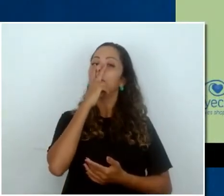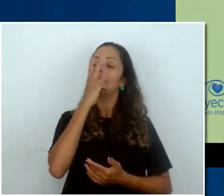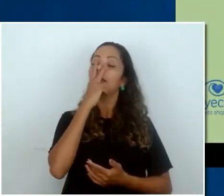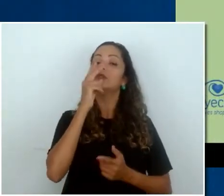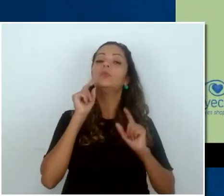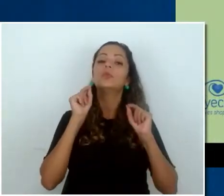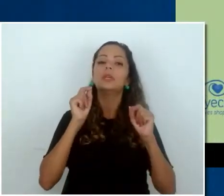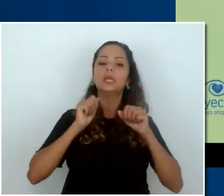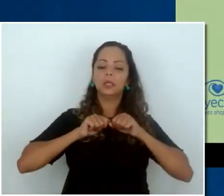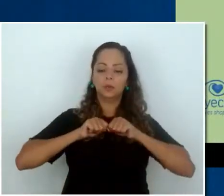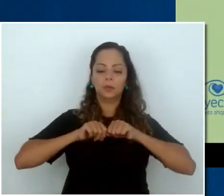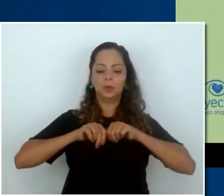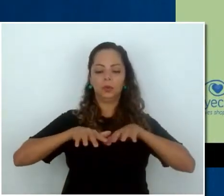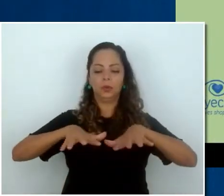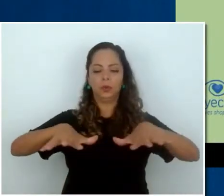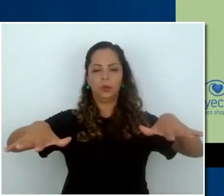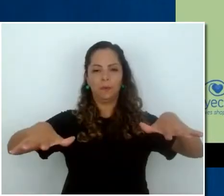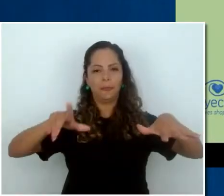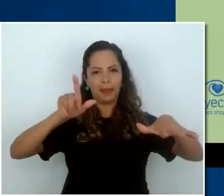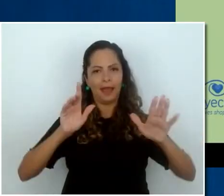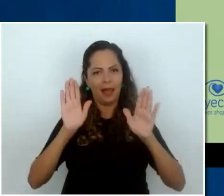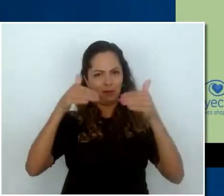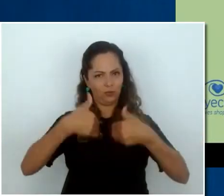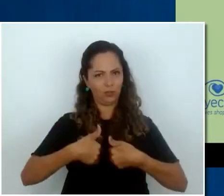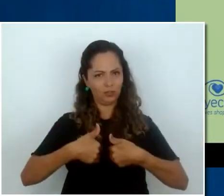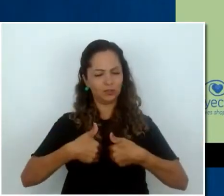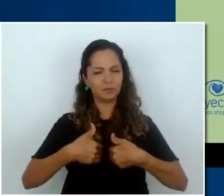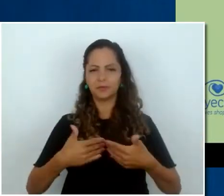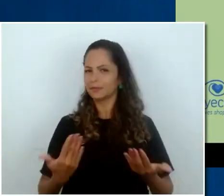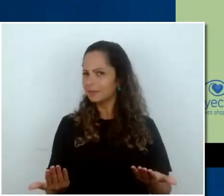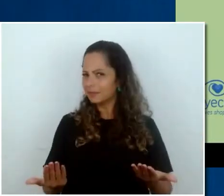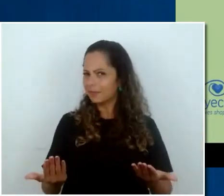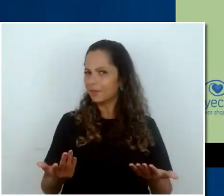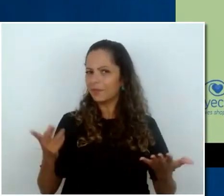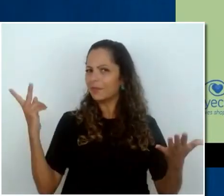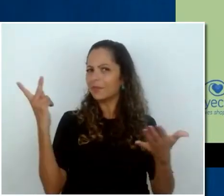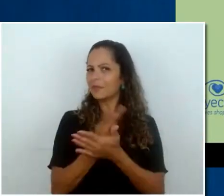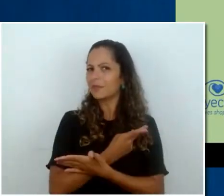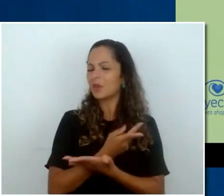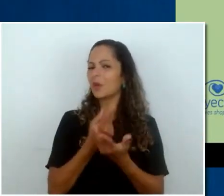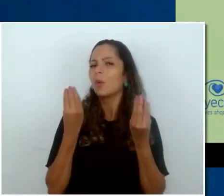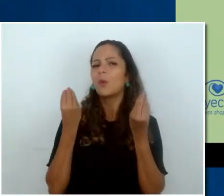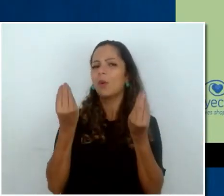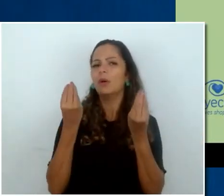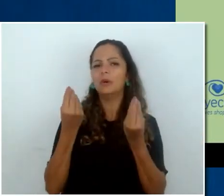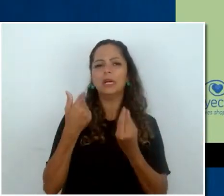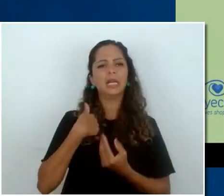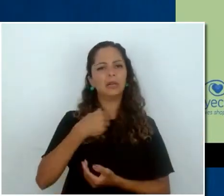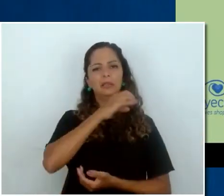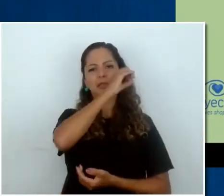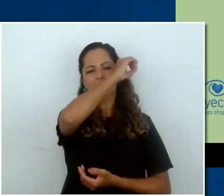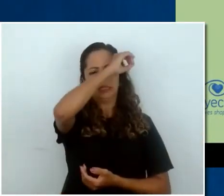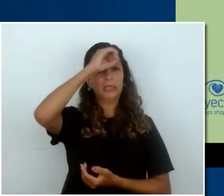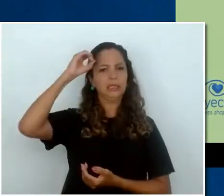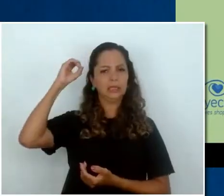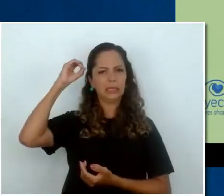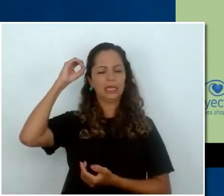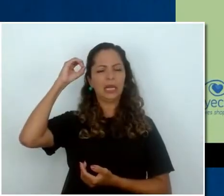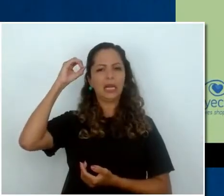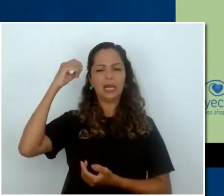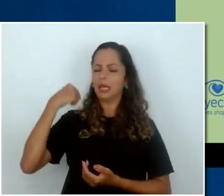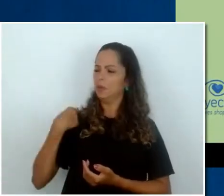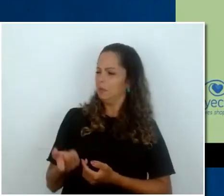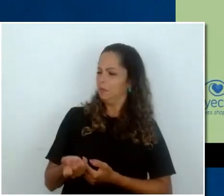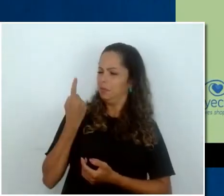Todos nós nos perguntamos isso, o que está acontecendo, como é que eu nunca ouvi falar em autismo e agora tem uma criança para cada 44 nos